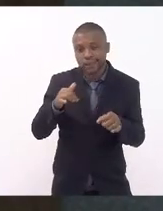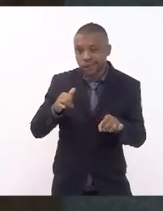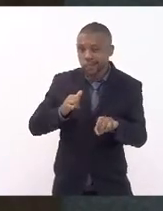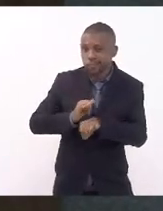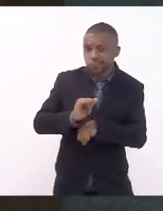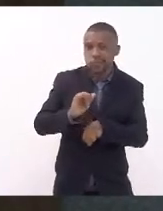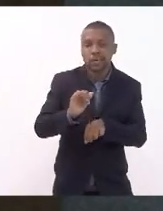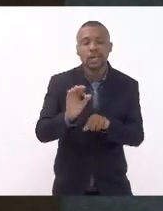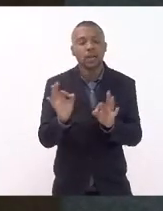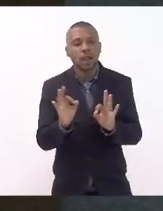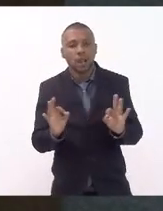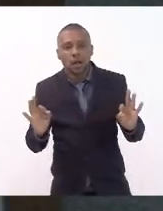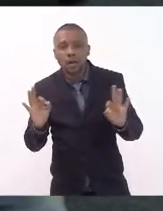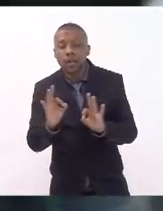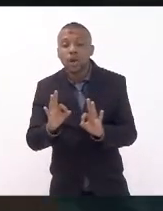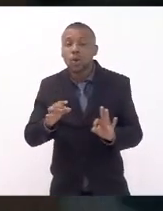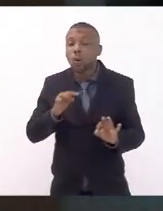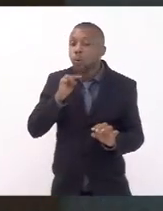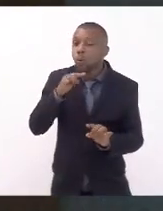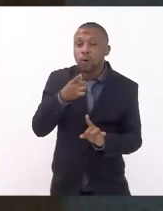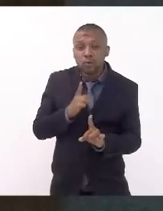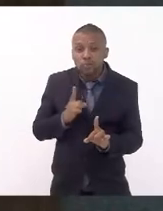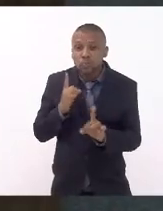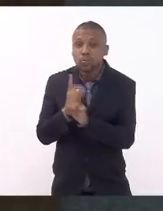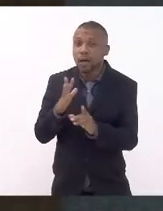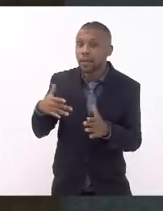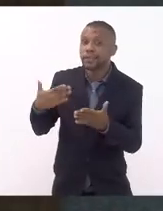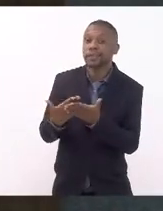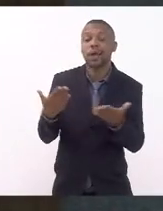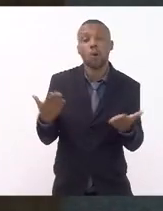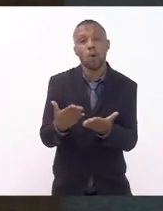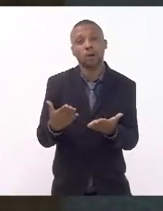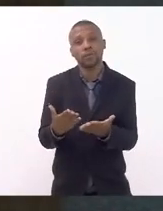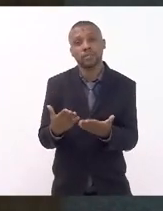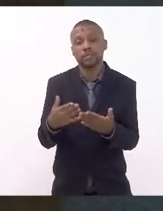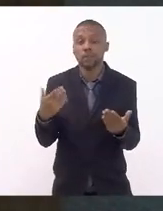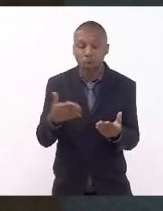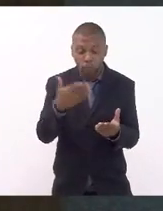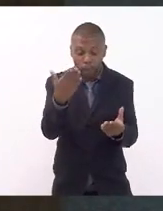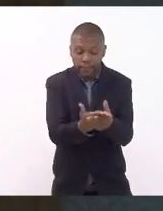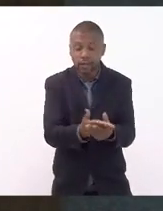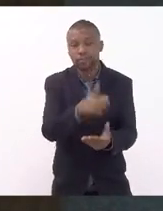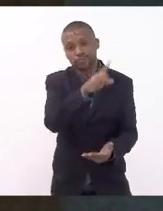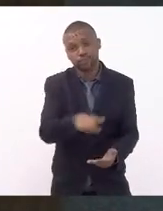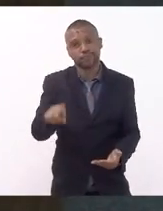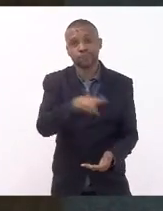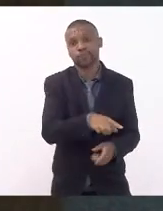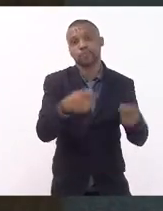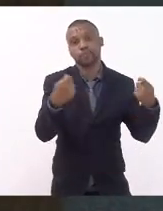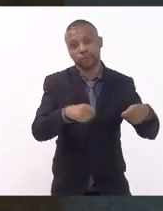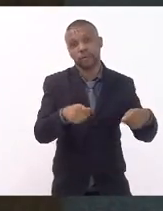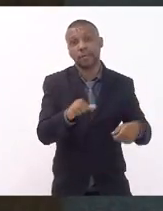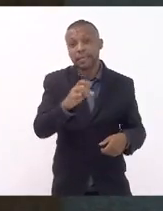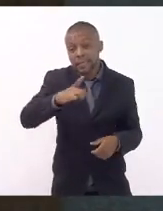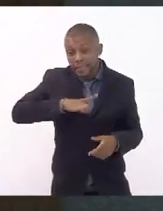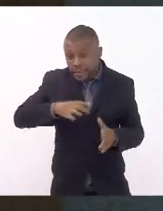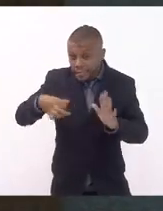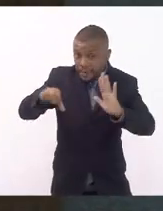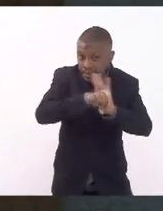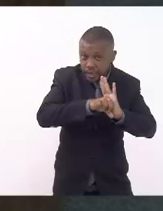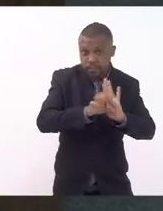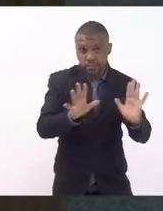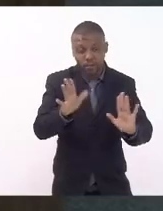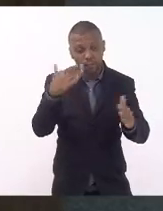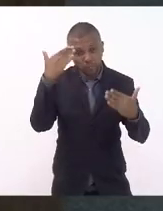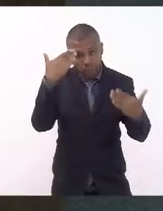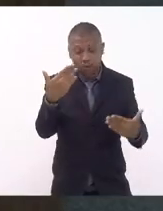ninguém conseguiu descobrir até hoje, já teria que ter sido prescrito, se é que tem crime. Muito obrigado.